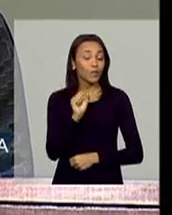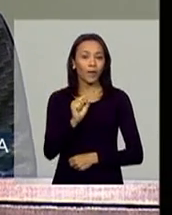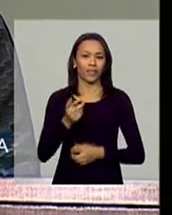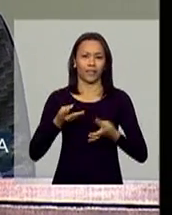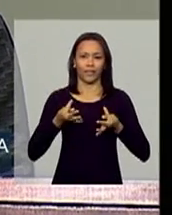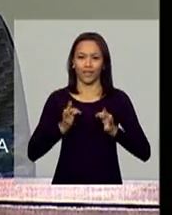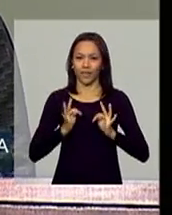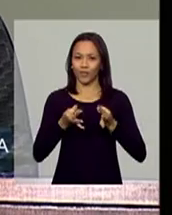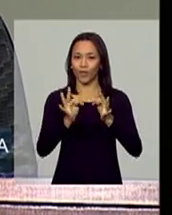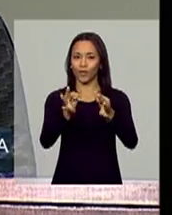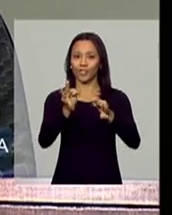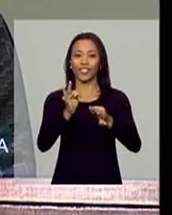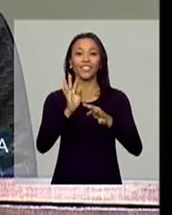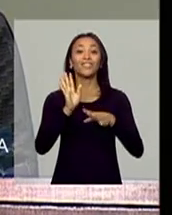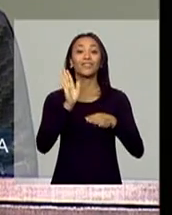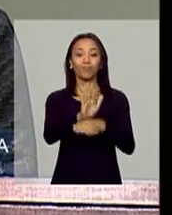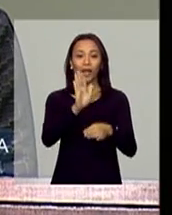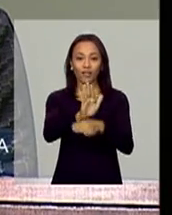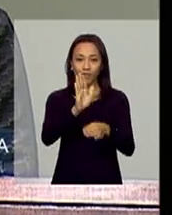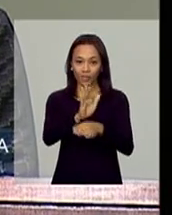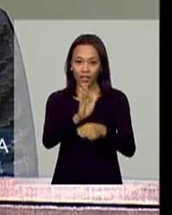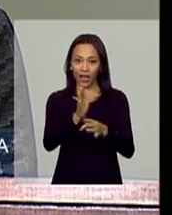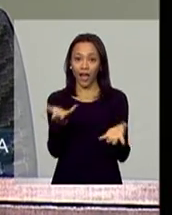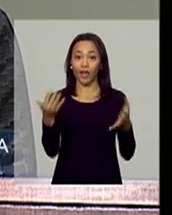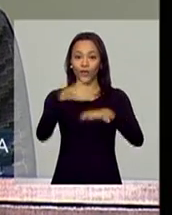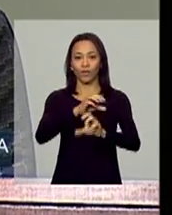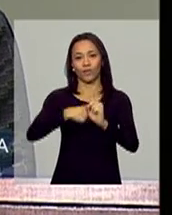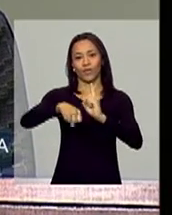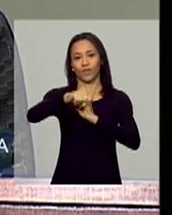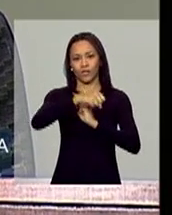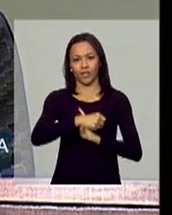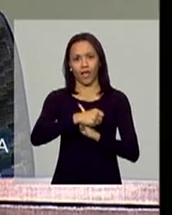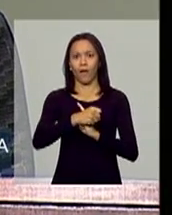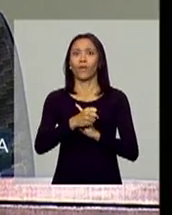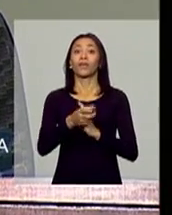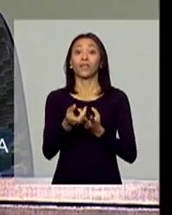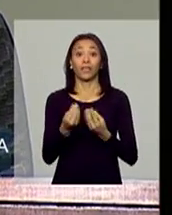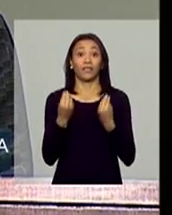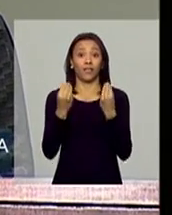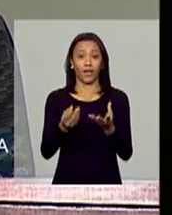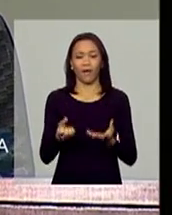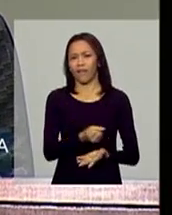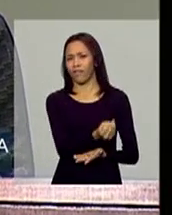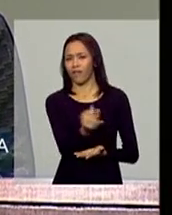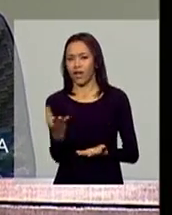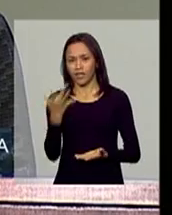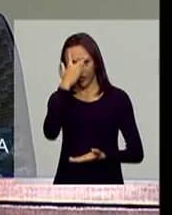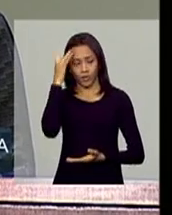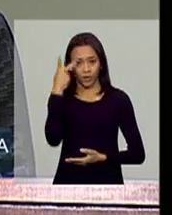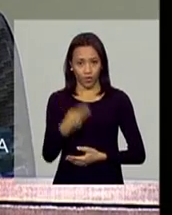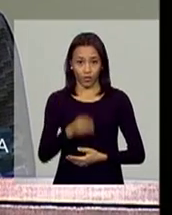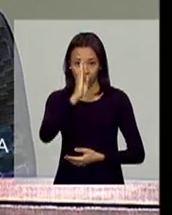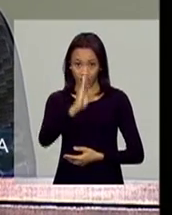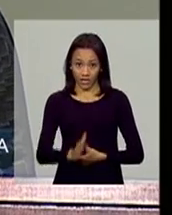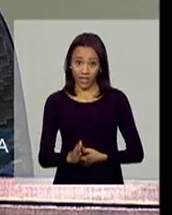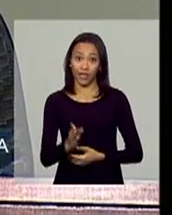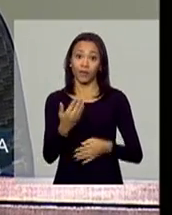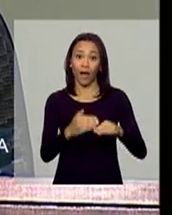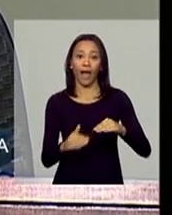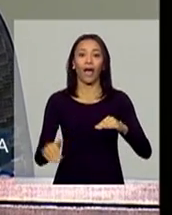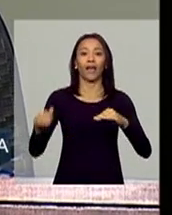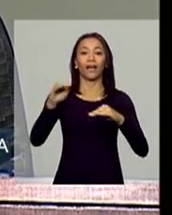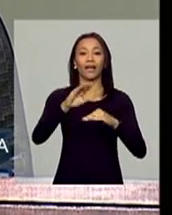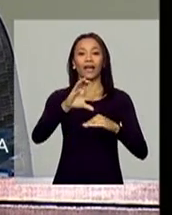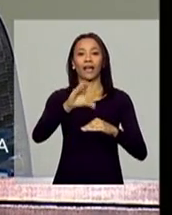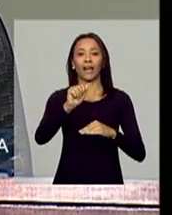tecnologia social de inclusão que levou milhões de brasileiros à classe média e outros milhões a